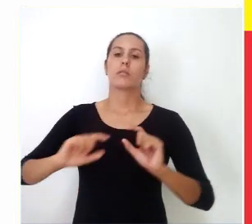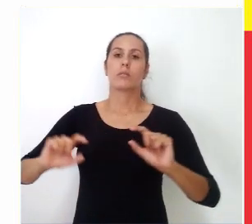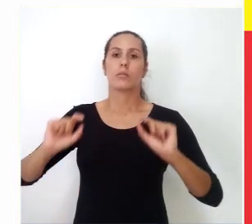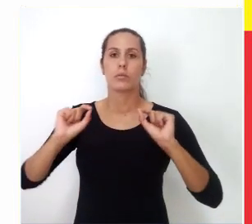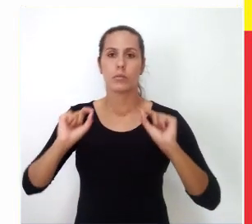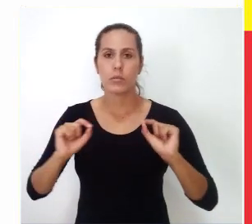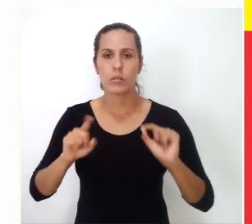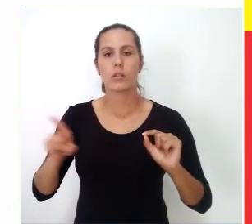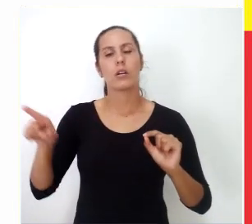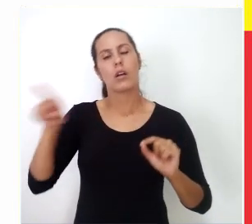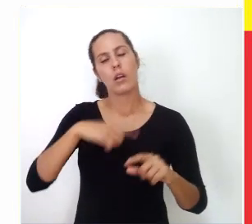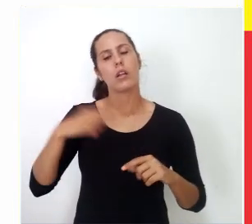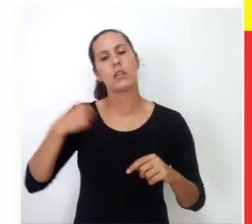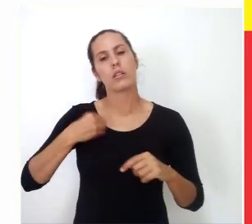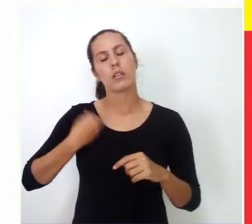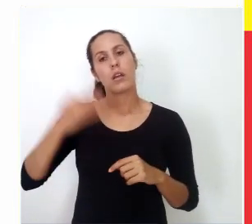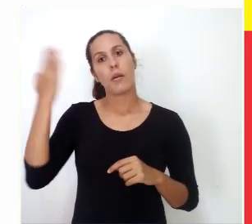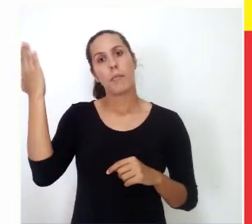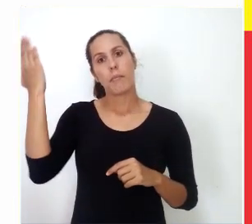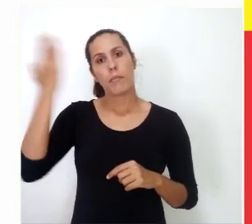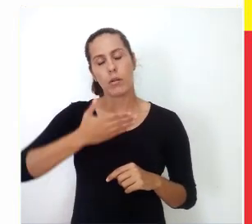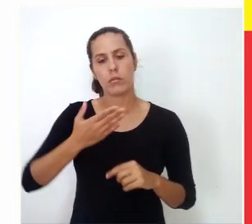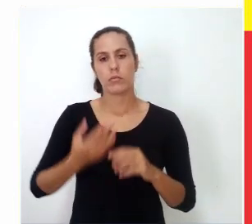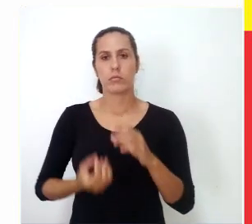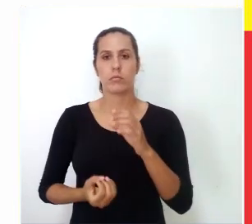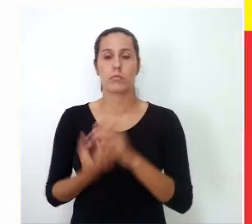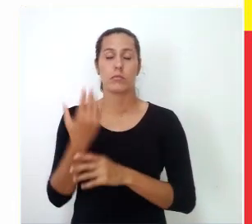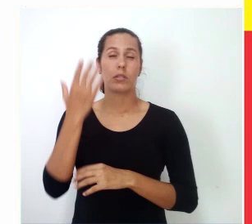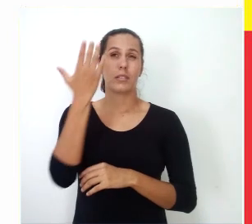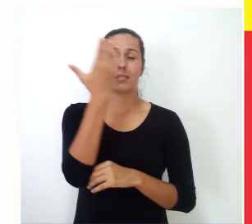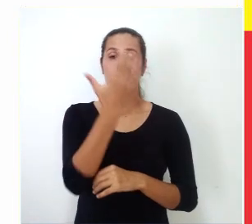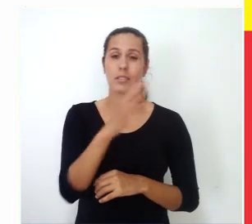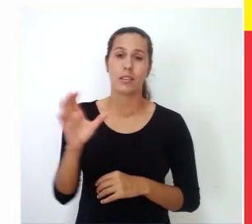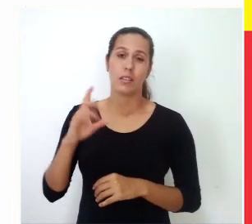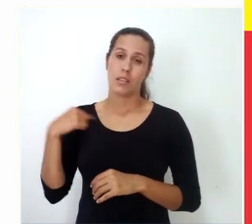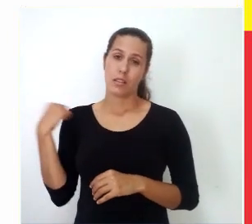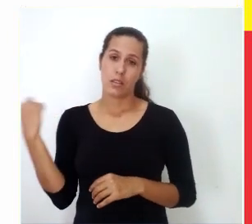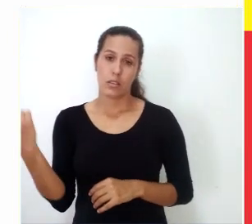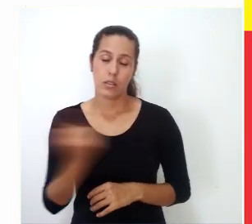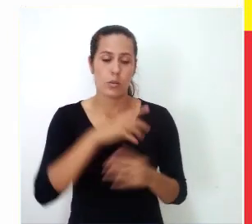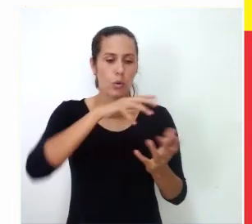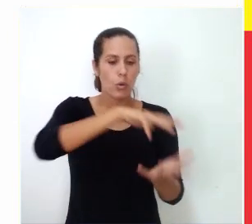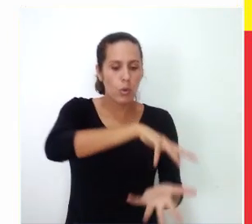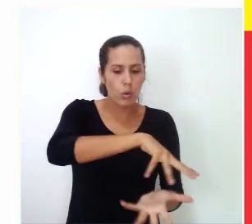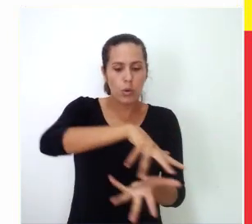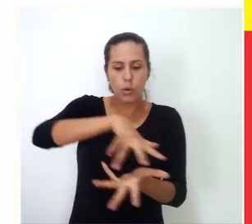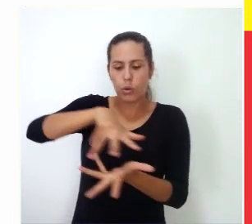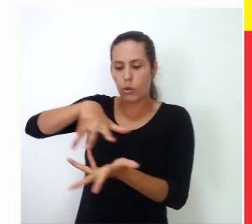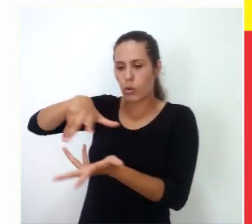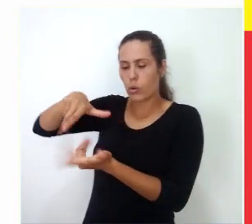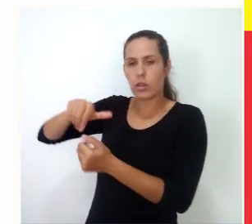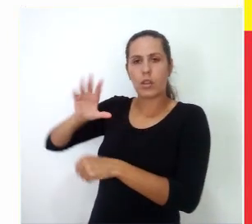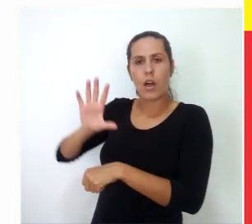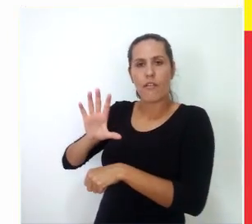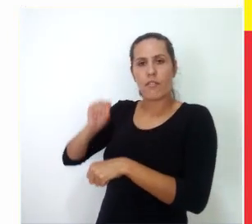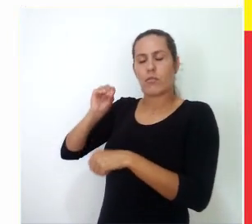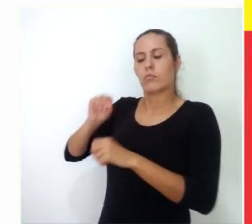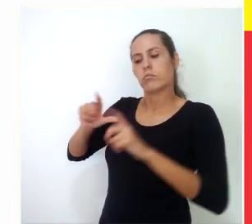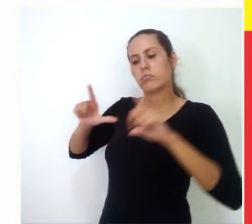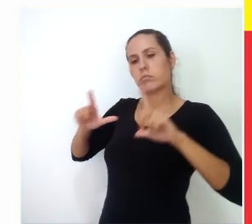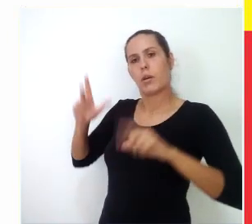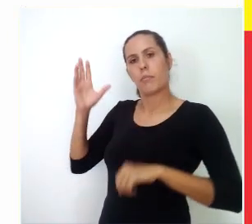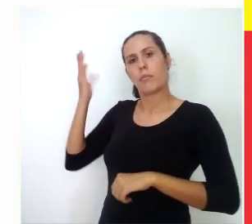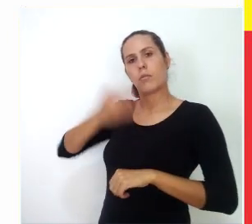ratificam, eles têm uma comprovação científica que o nosso formato, o nosso planeta é